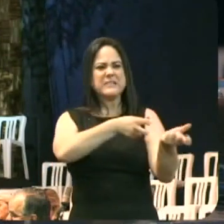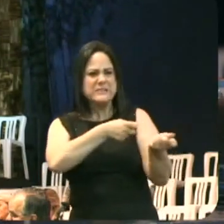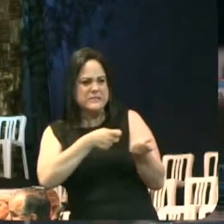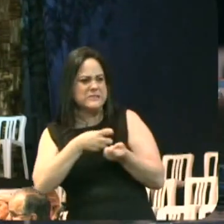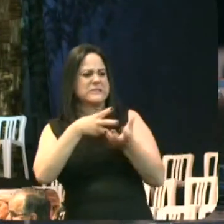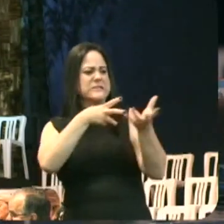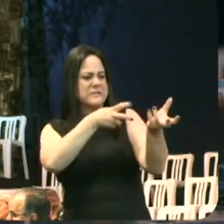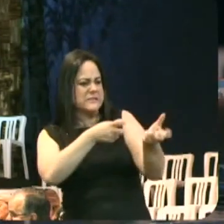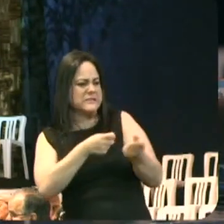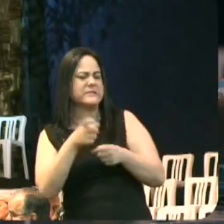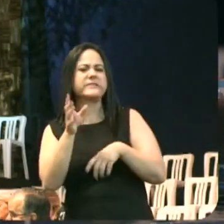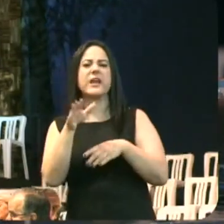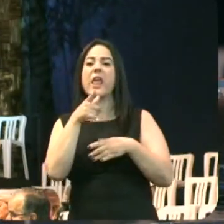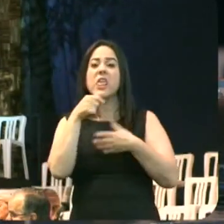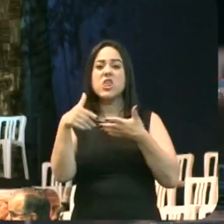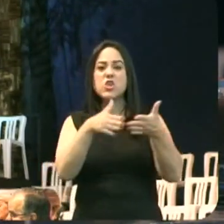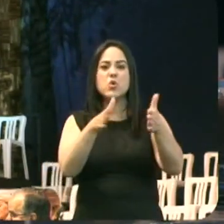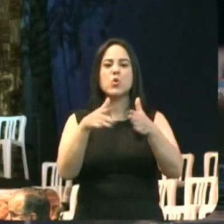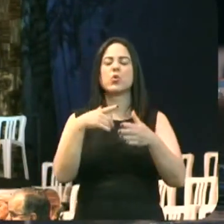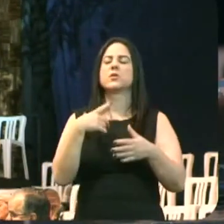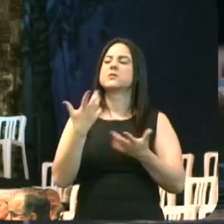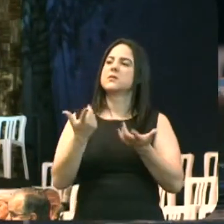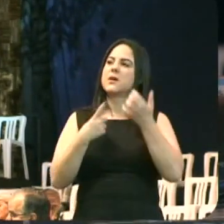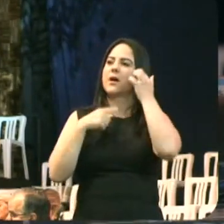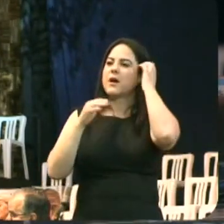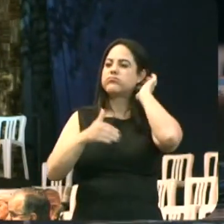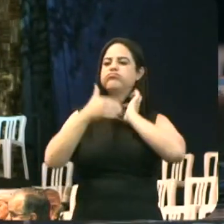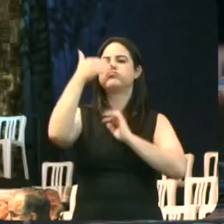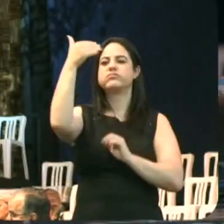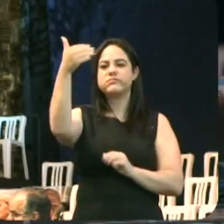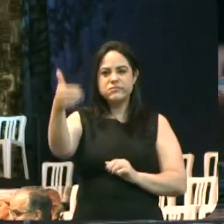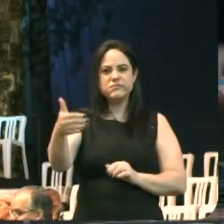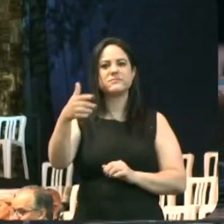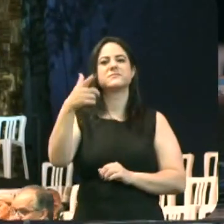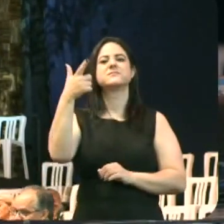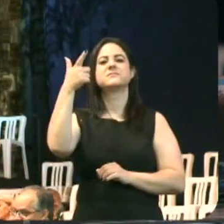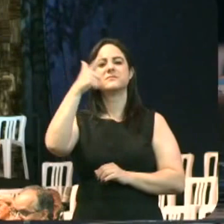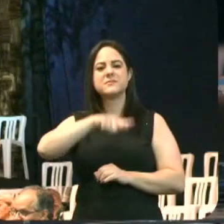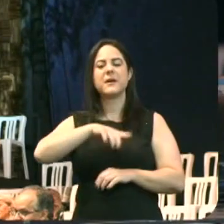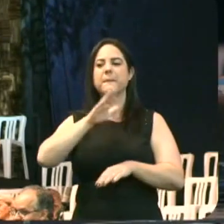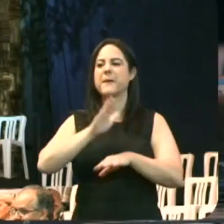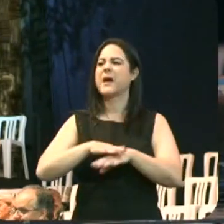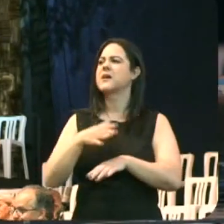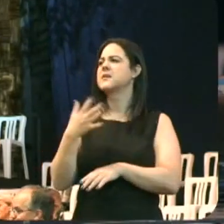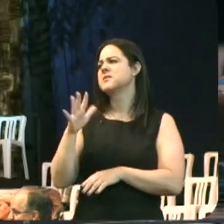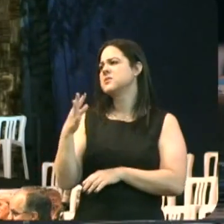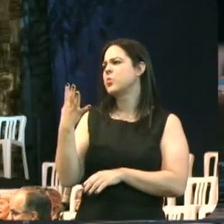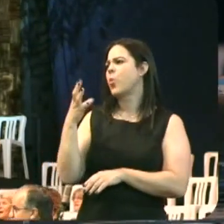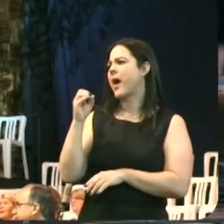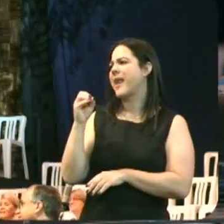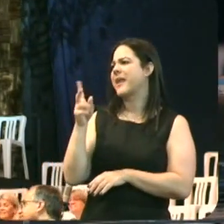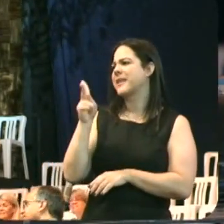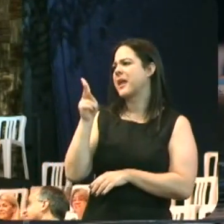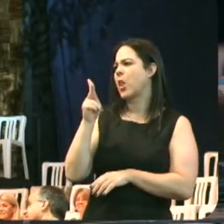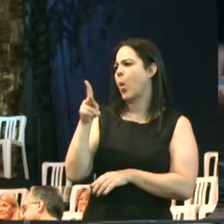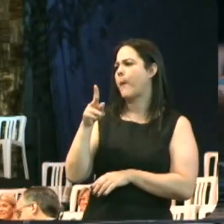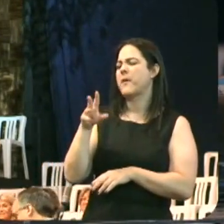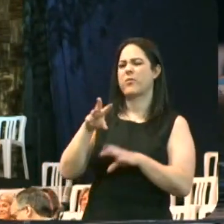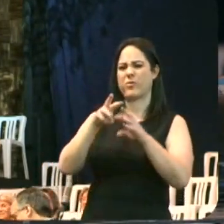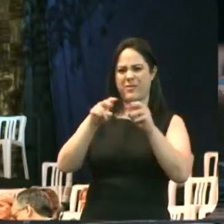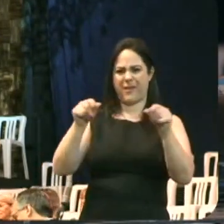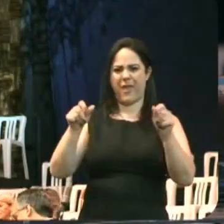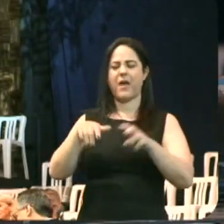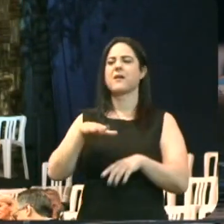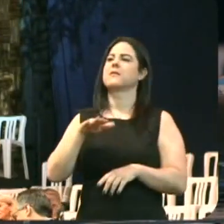atravessa o rio daquele jeito. E aí chego do outro lado e falo assim, para chegar na estrada tem tem só uns 40 quilômetros de terra. E lá